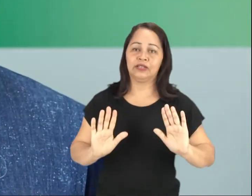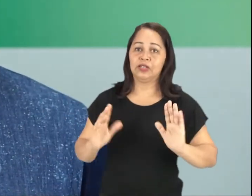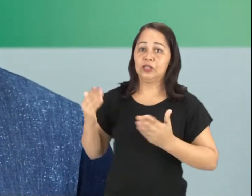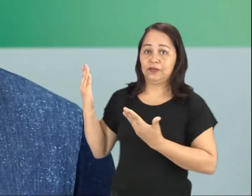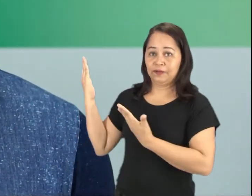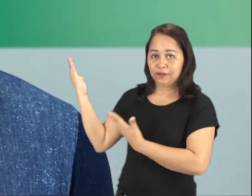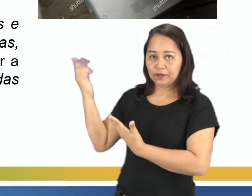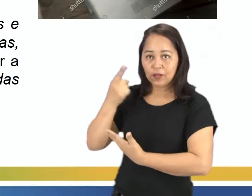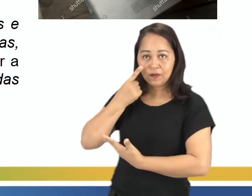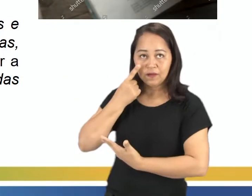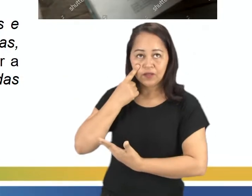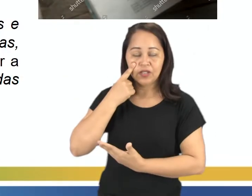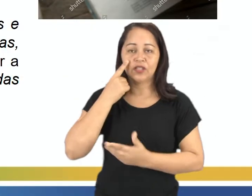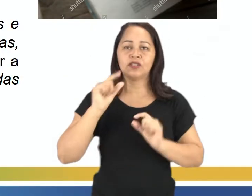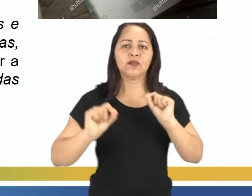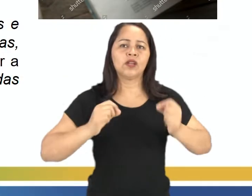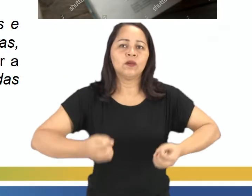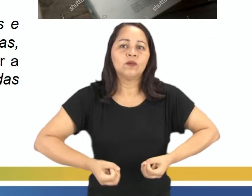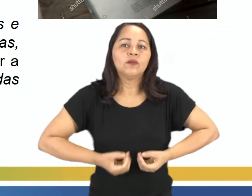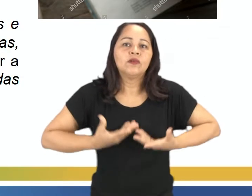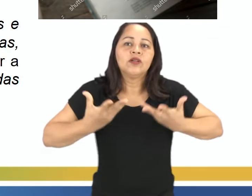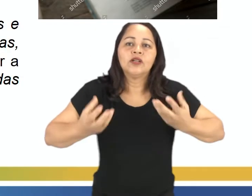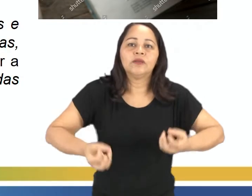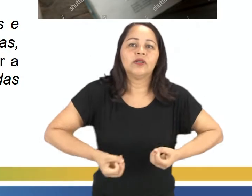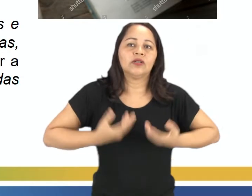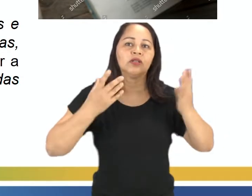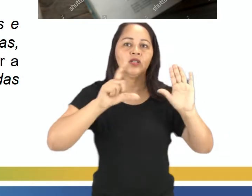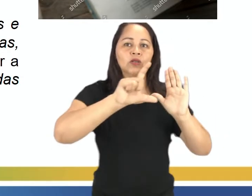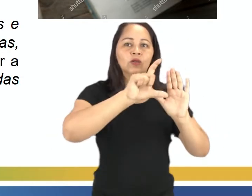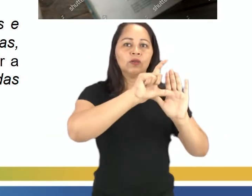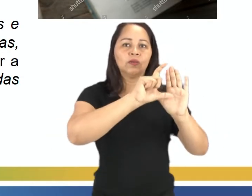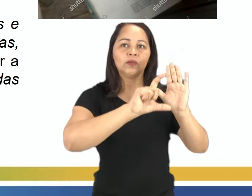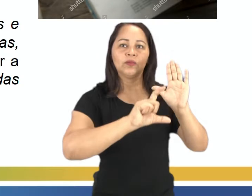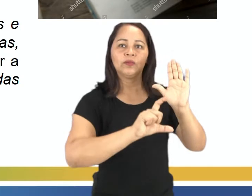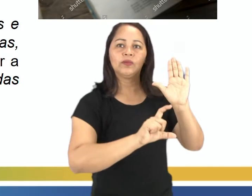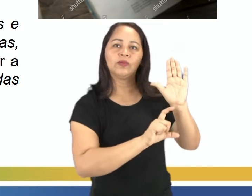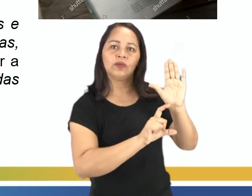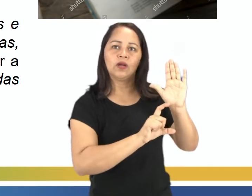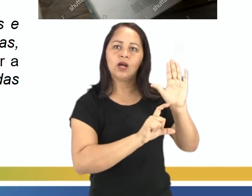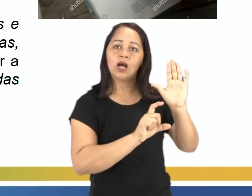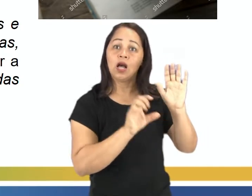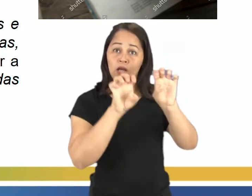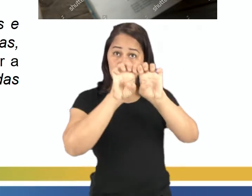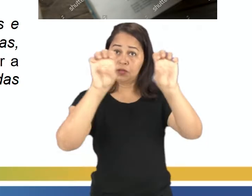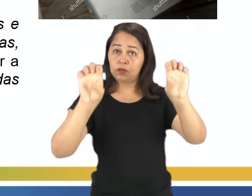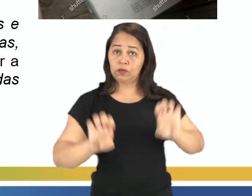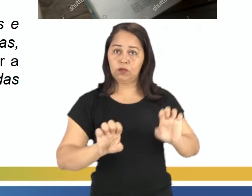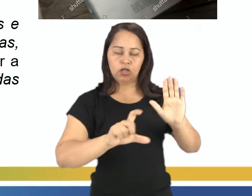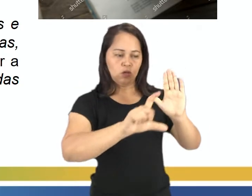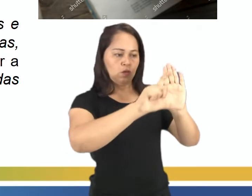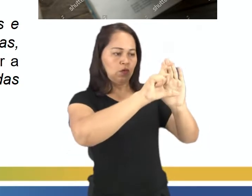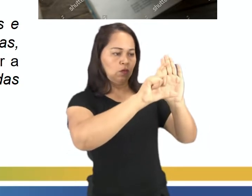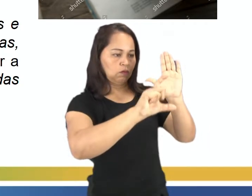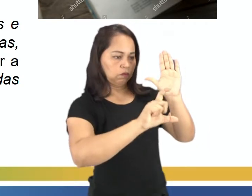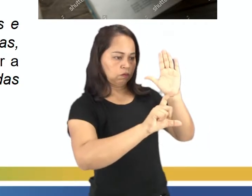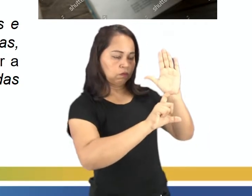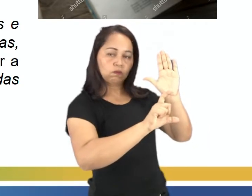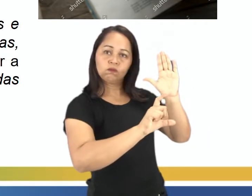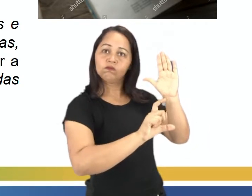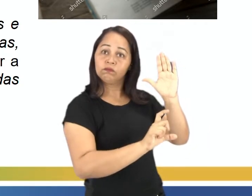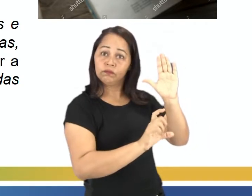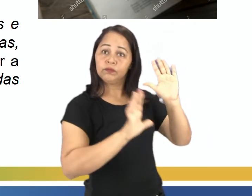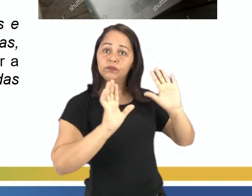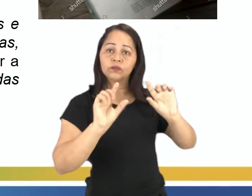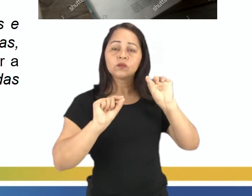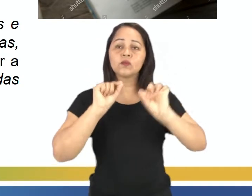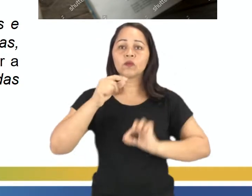texto escrito em versos, então a sua estrutura vai se opor à prosa, que a